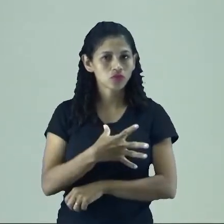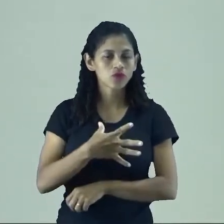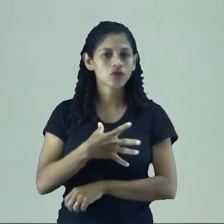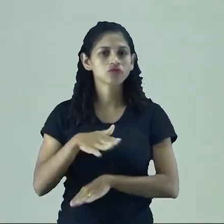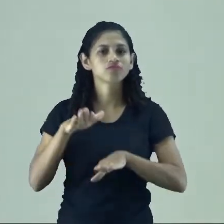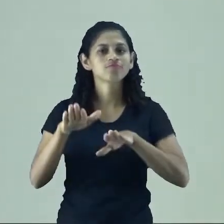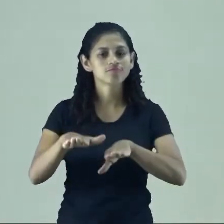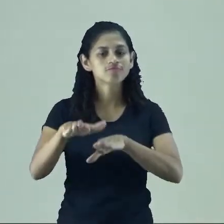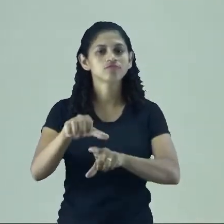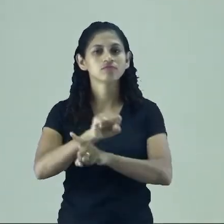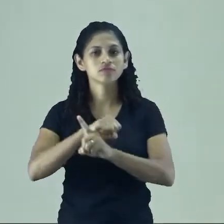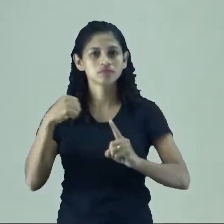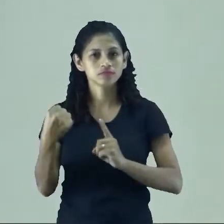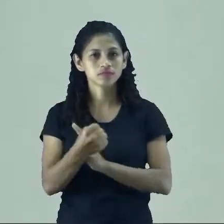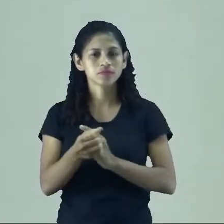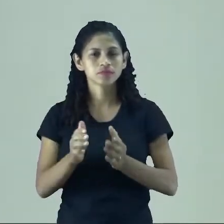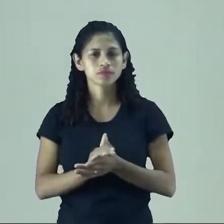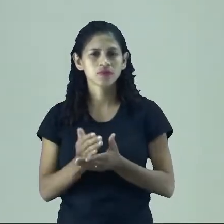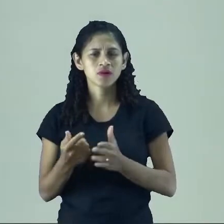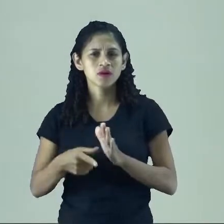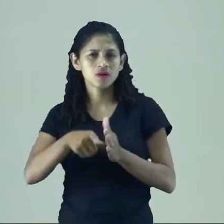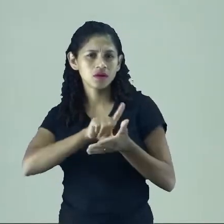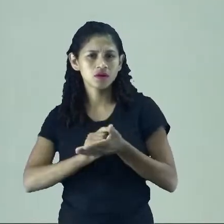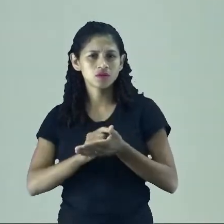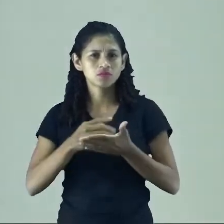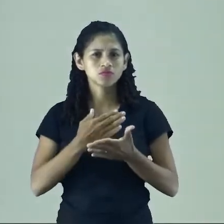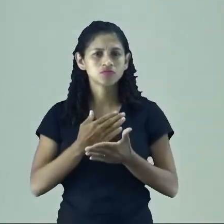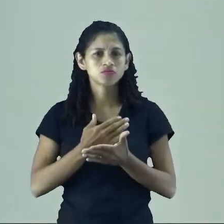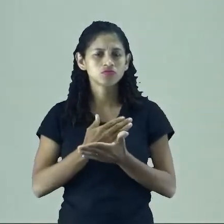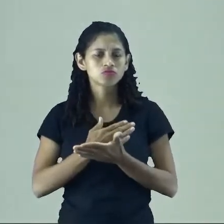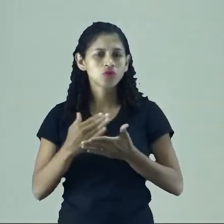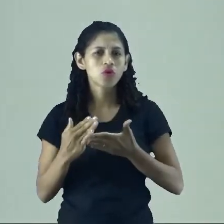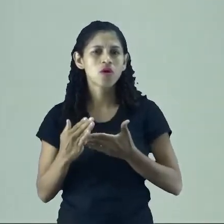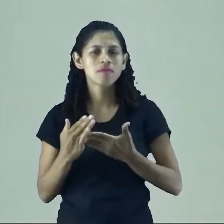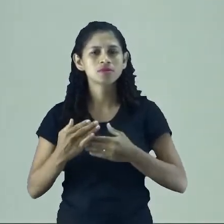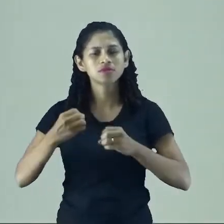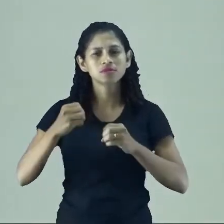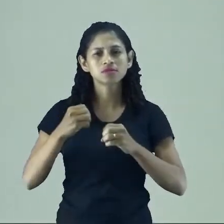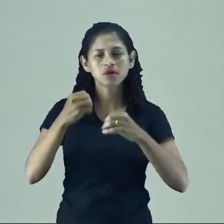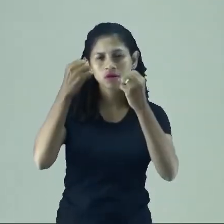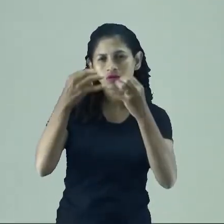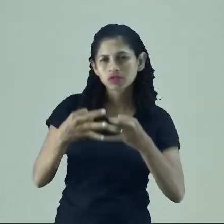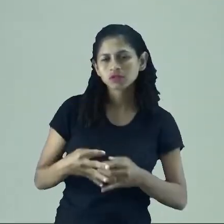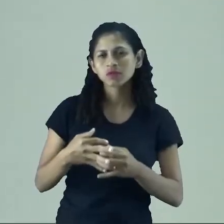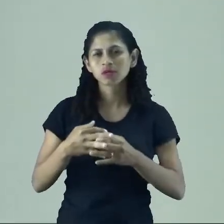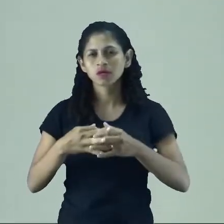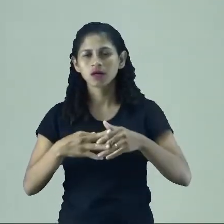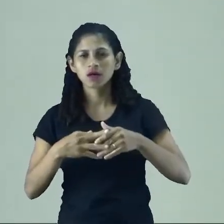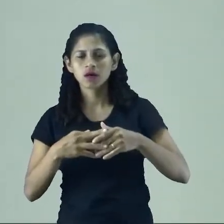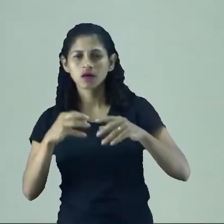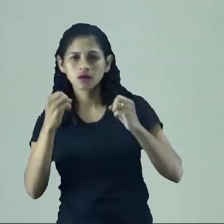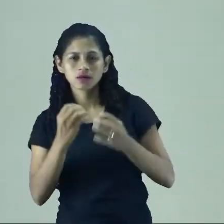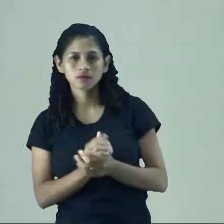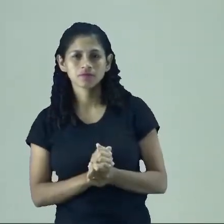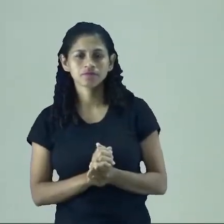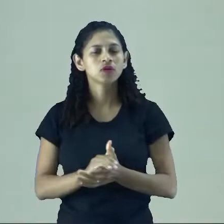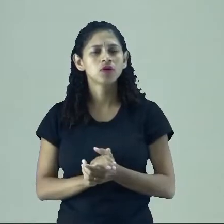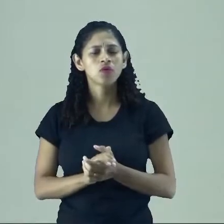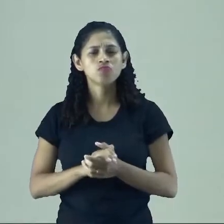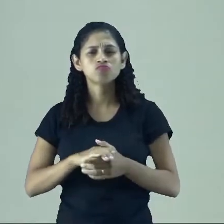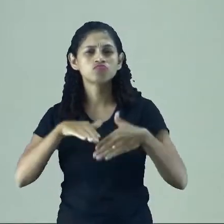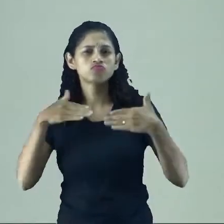destinada principalmente a todos aqueles alunos e alunas que estão devidamente matriculados na primeira série